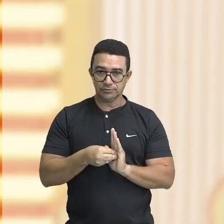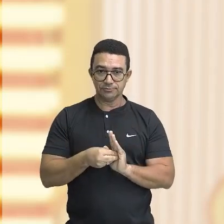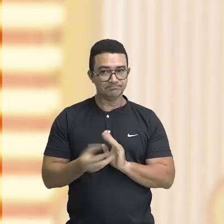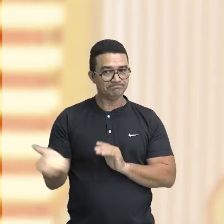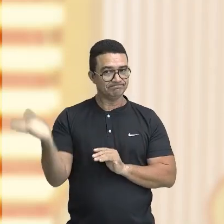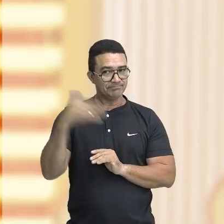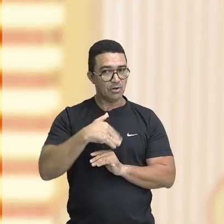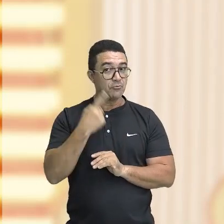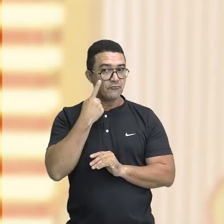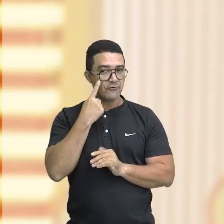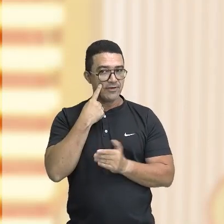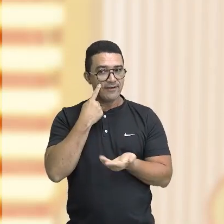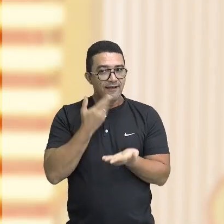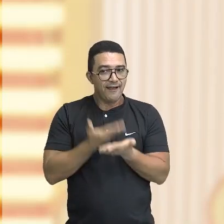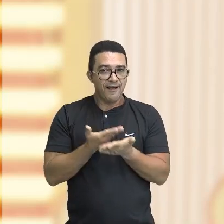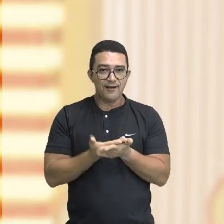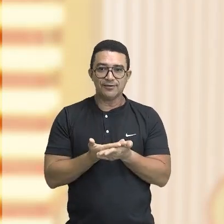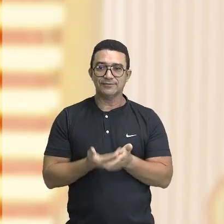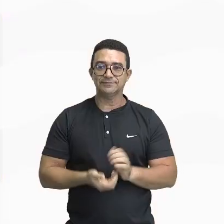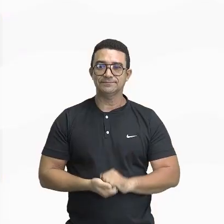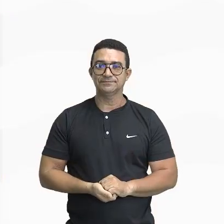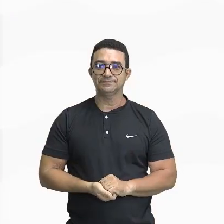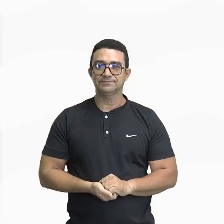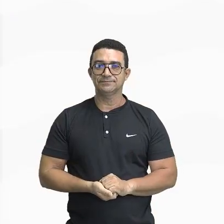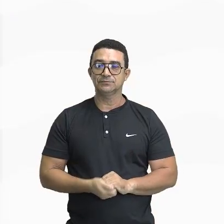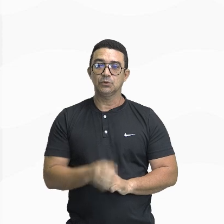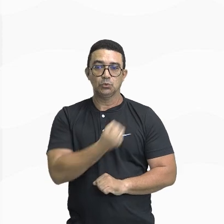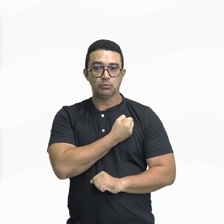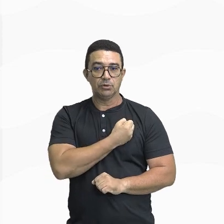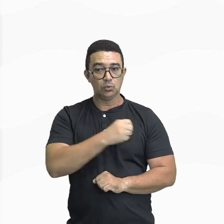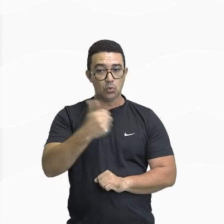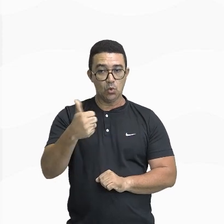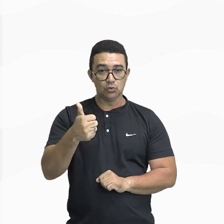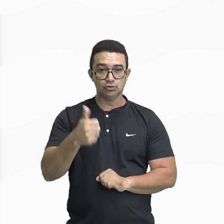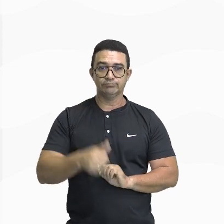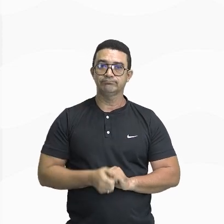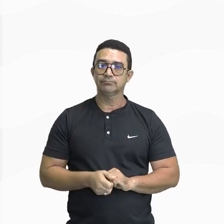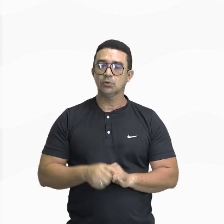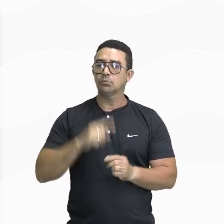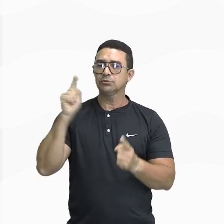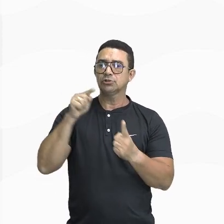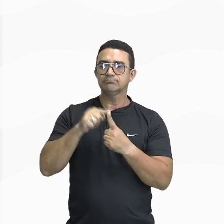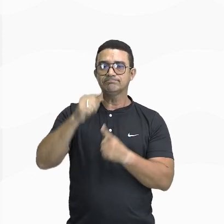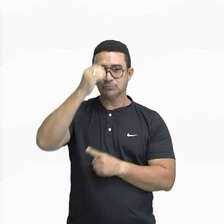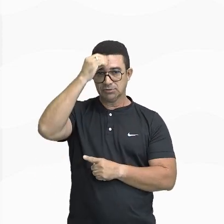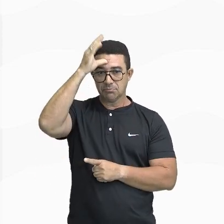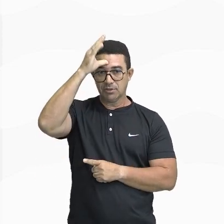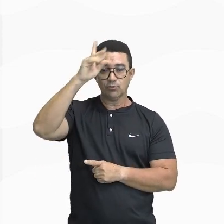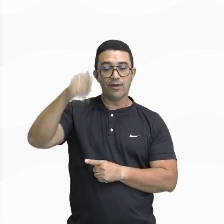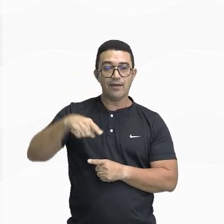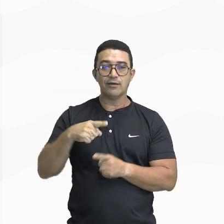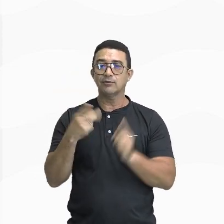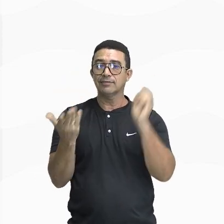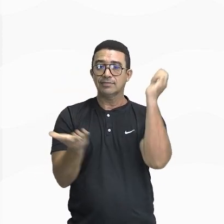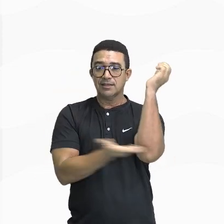lá verificar qual vai ser aí a nossa aula 11. Na nossa aula 11, o objeto de